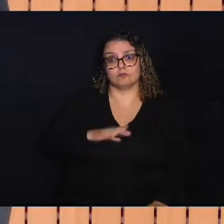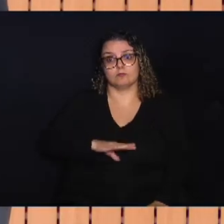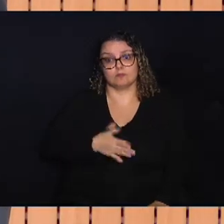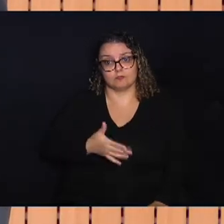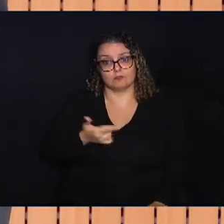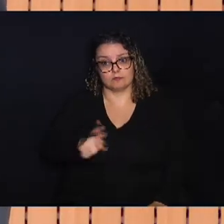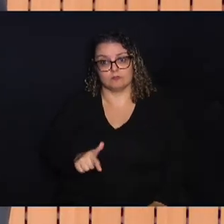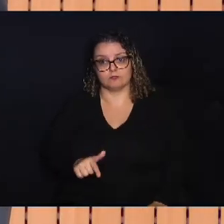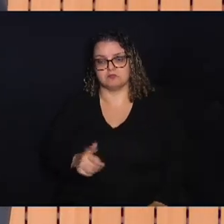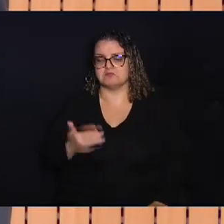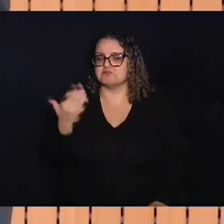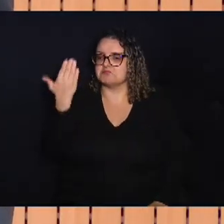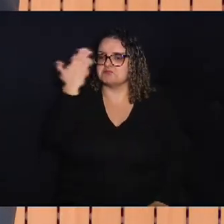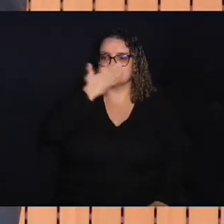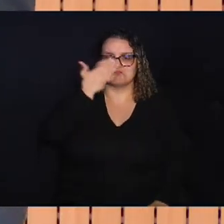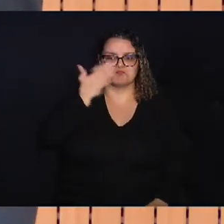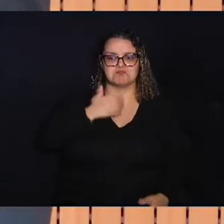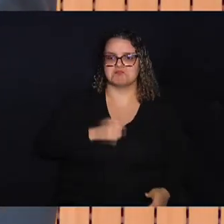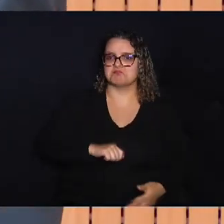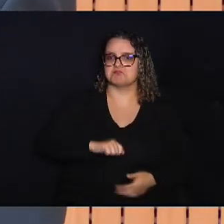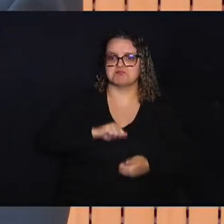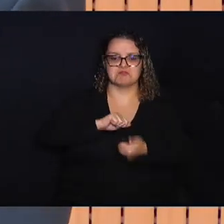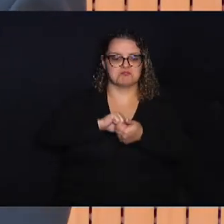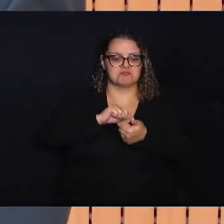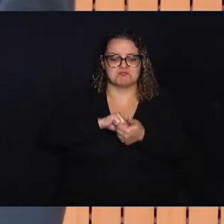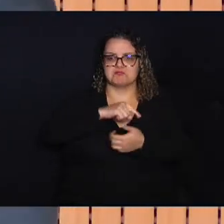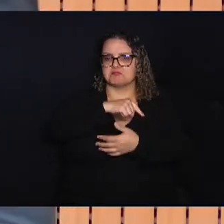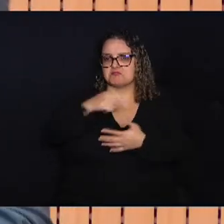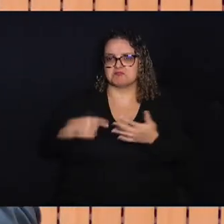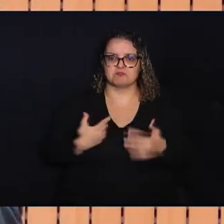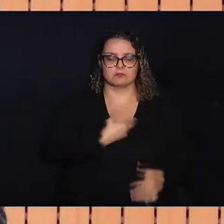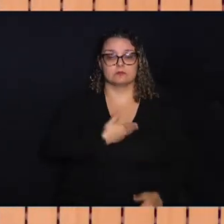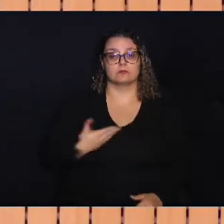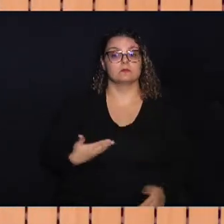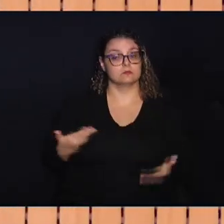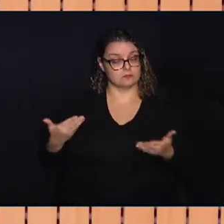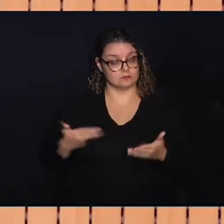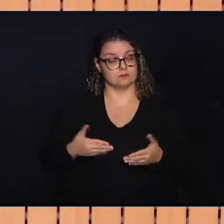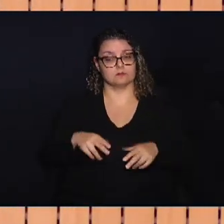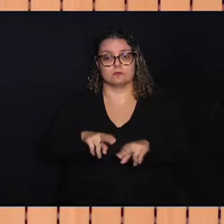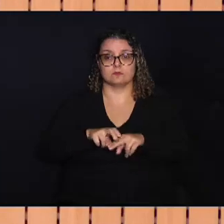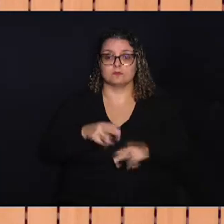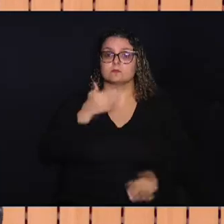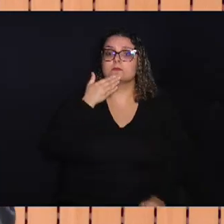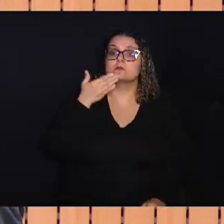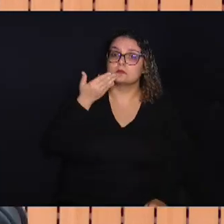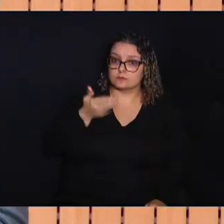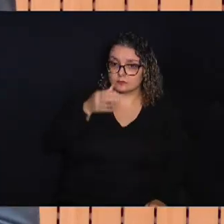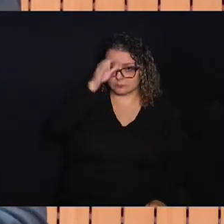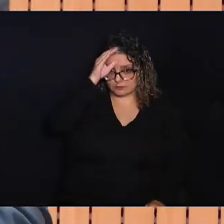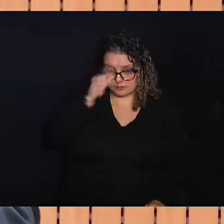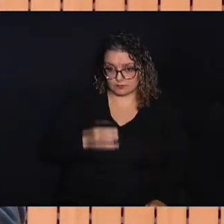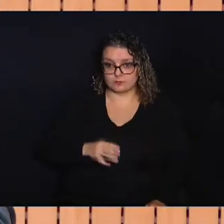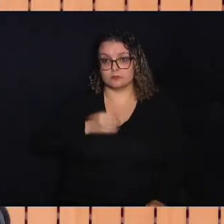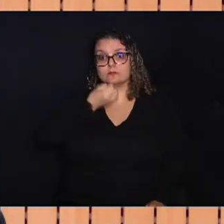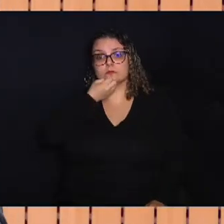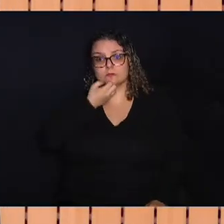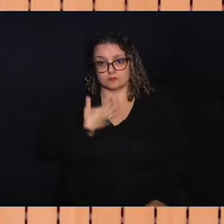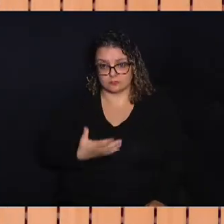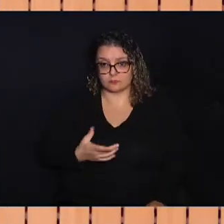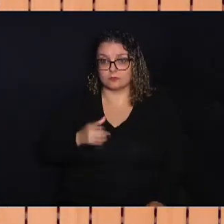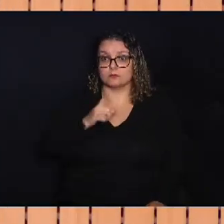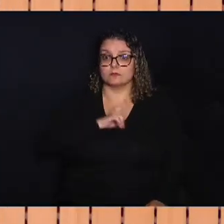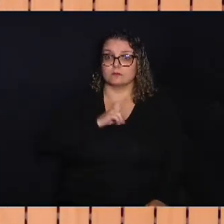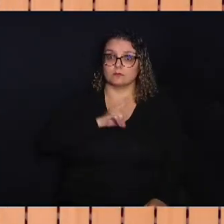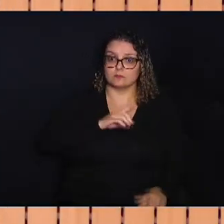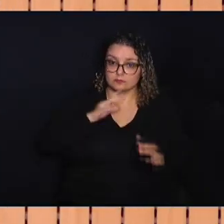eu não vejo nenhuma dessas qualidades no governo federal atual. Então, por isso, eu peço a você, cidadão de bem, você que tem a sua